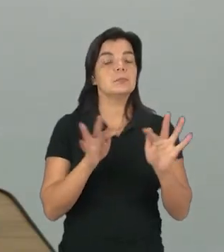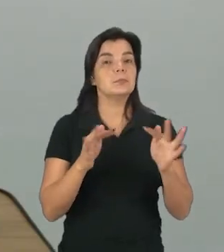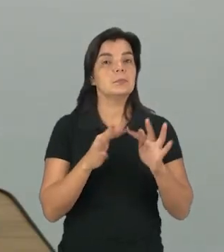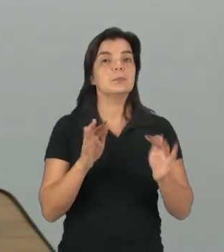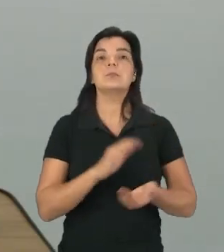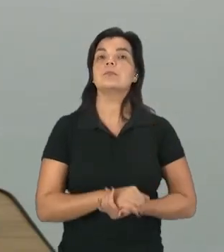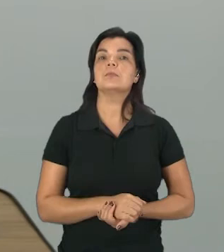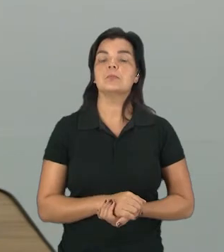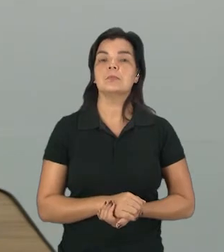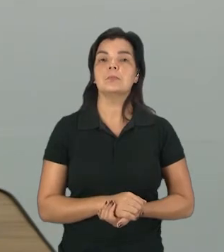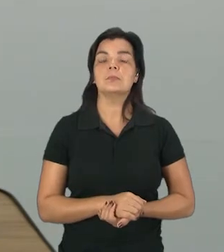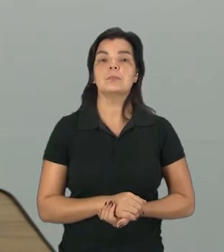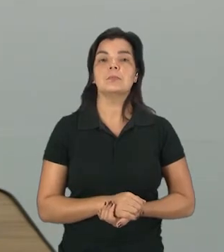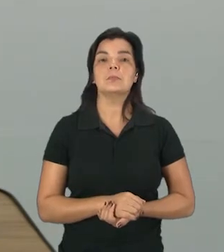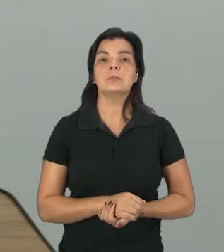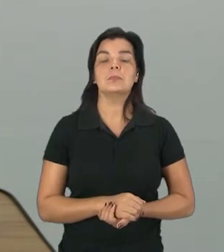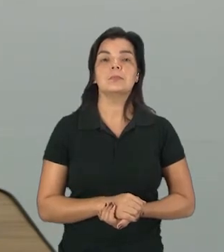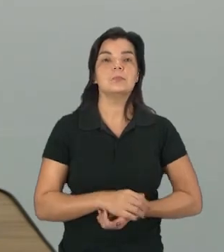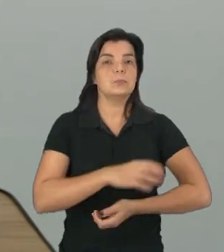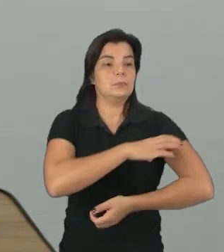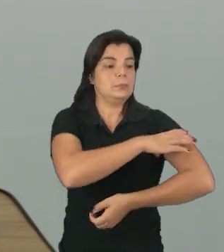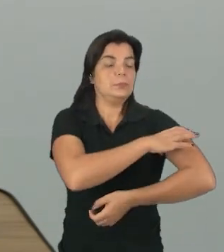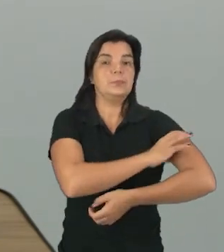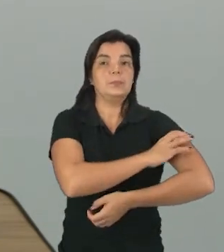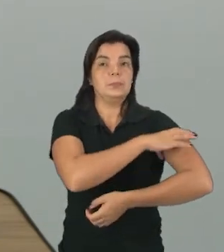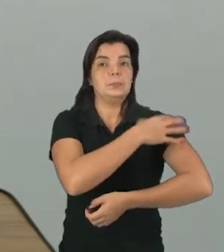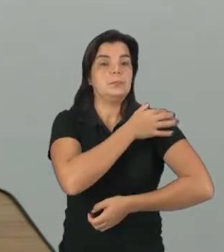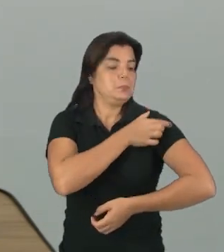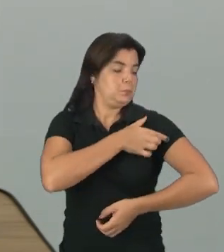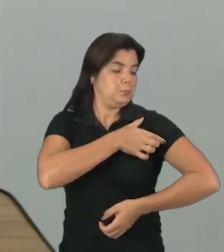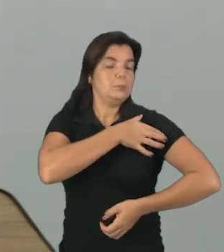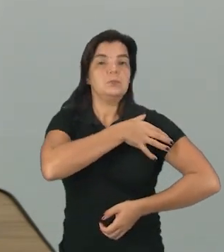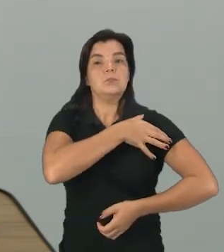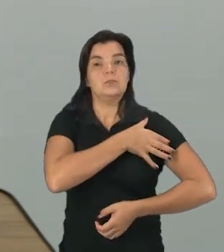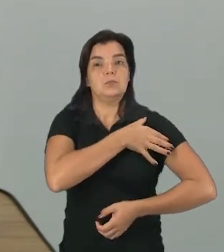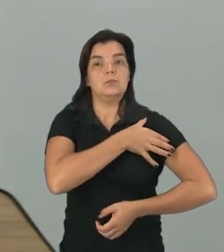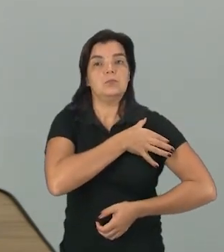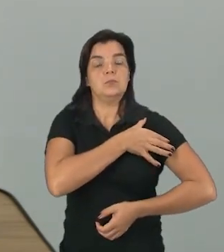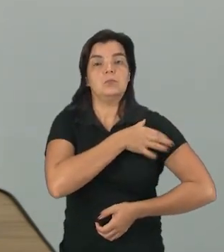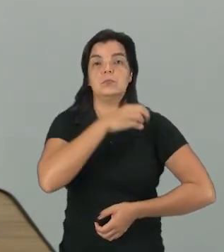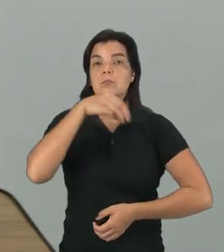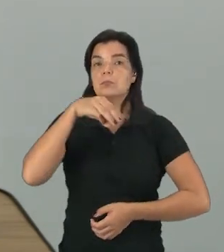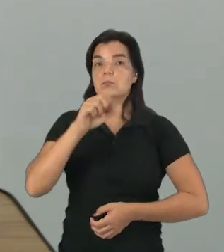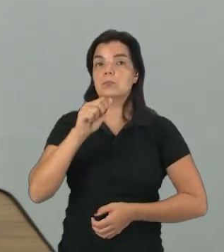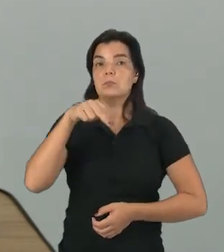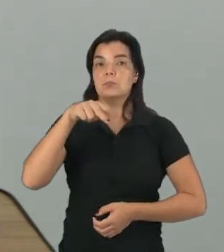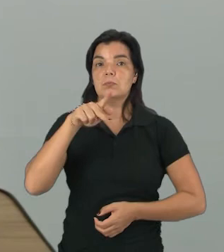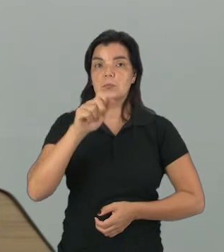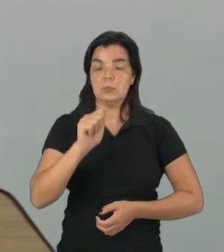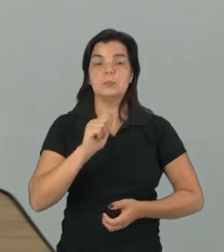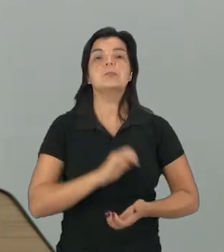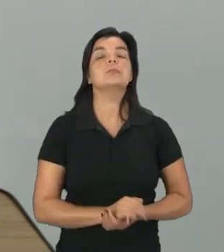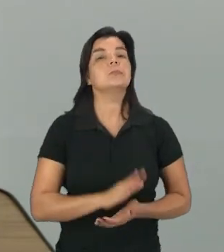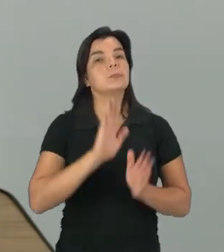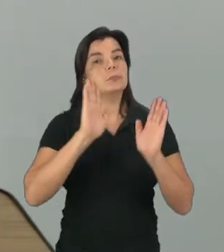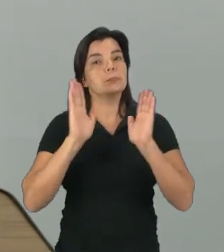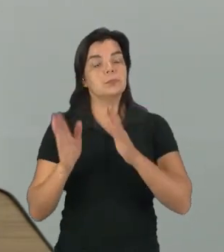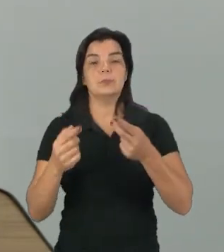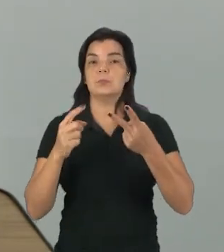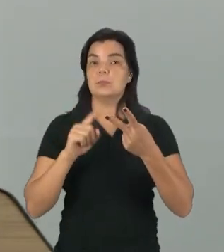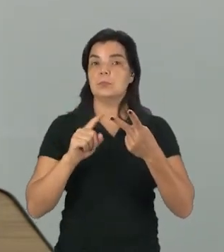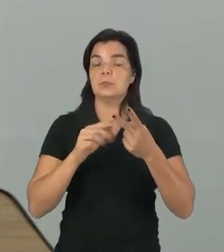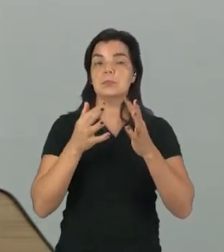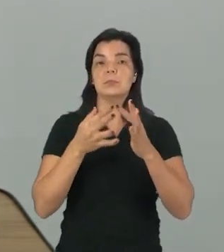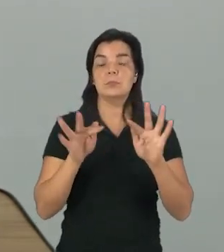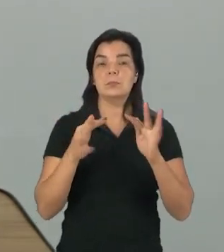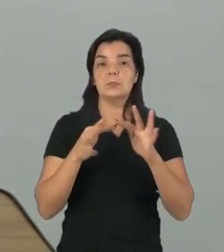de, manga da camisa, é uma parte da nossa vestimenta, certo? Já na segunda